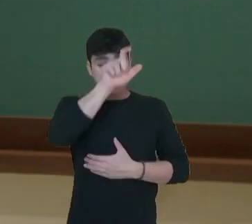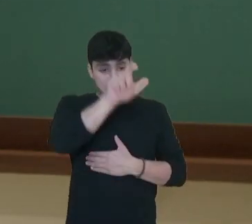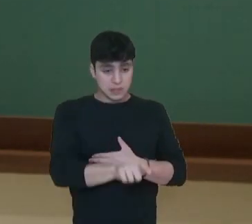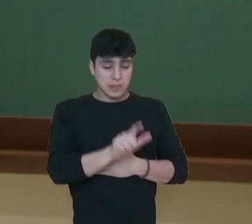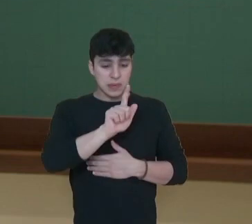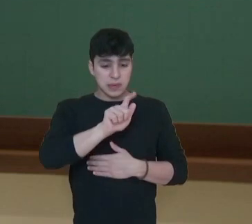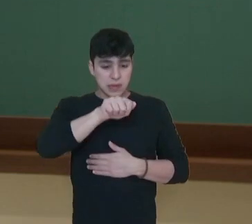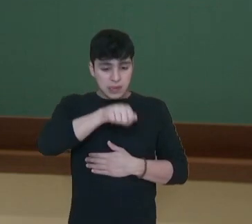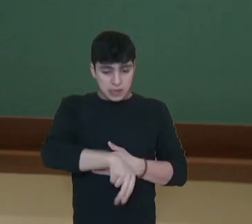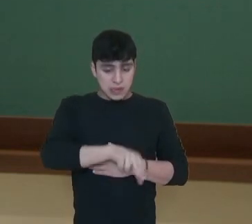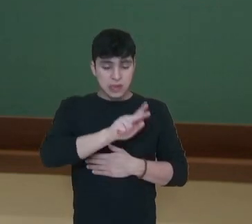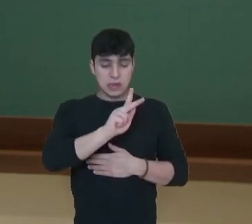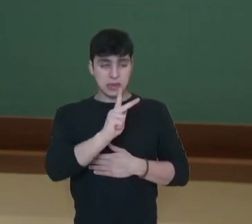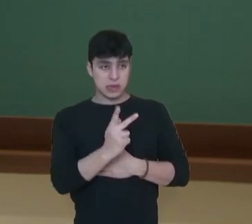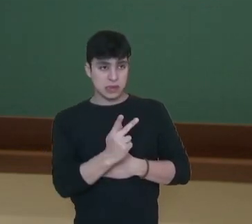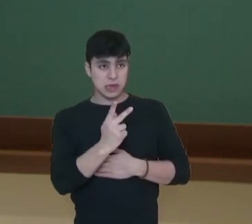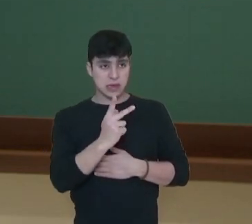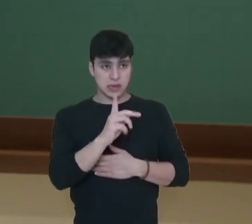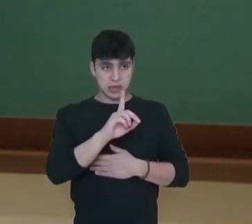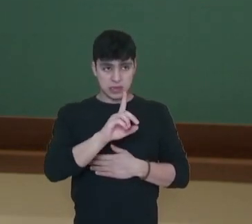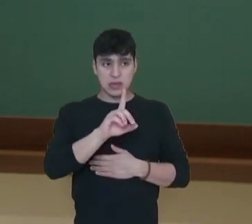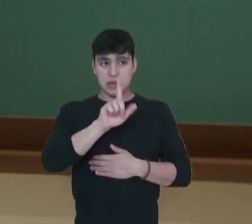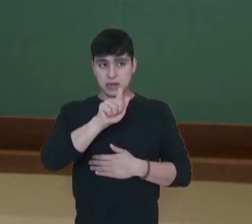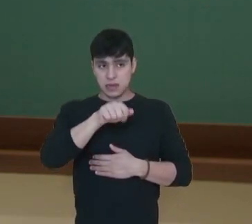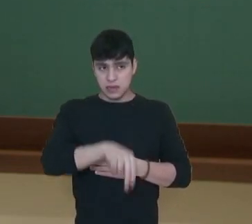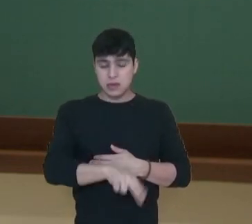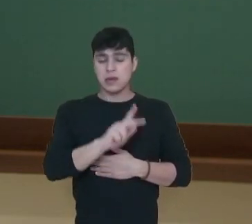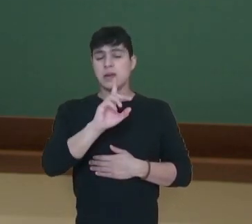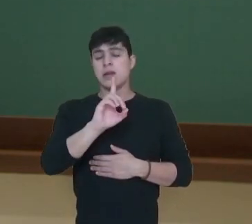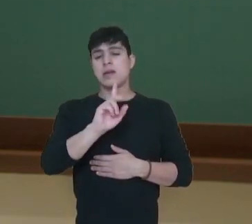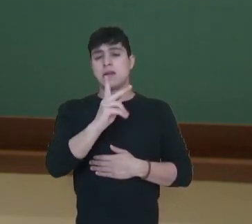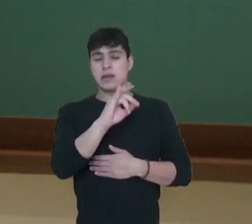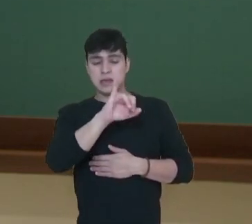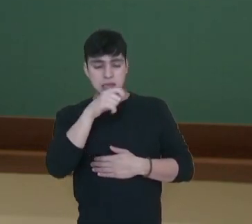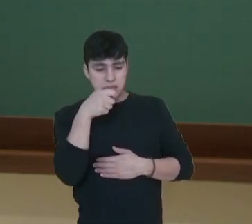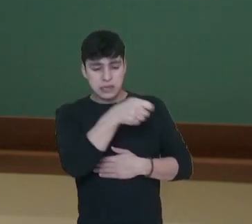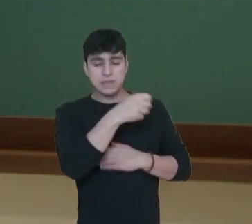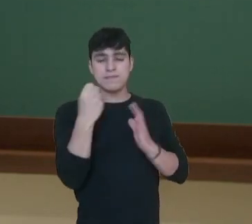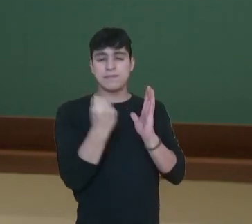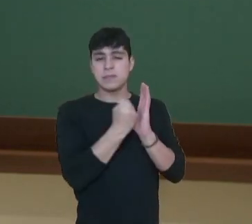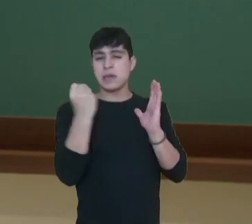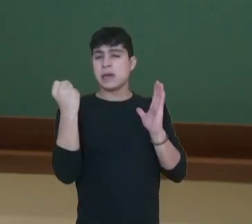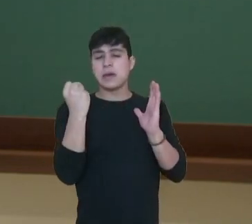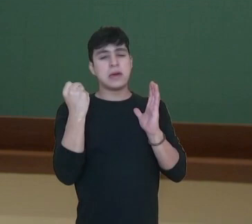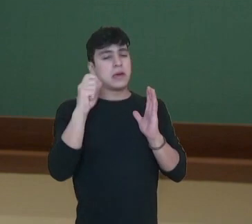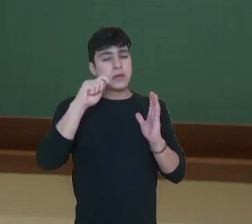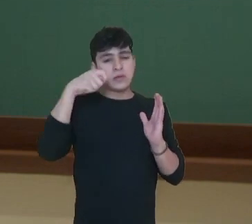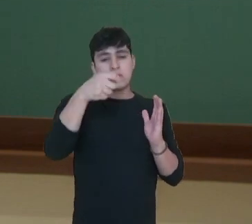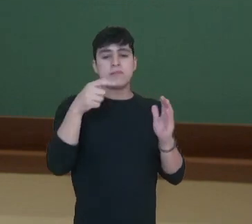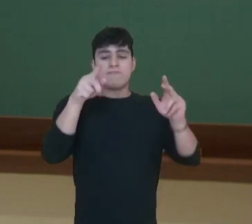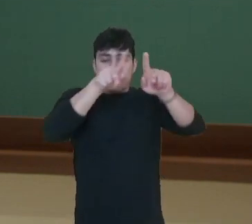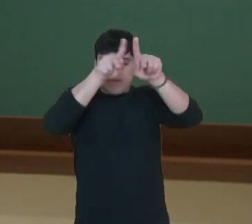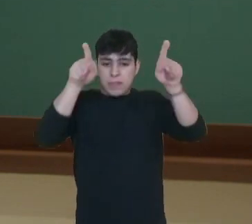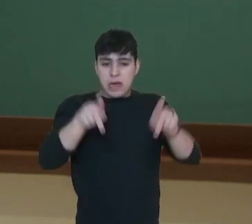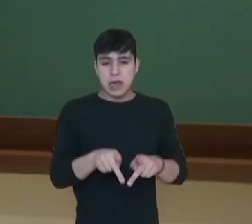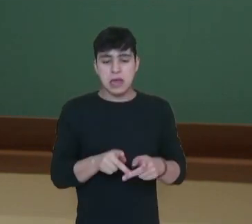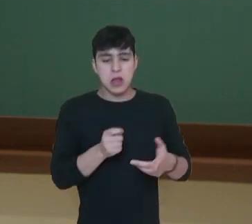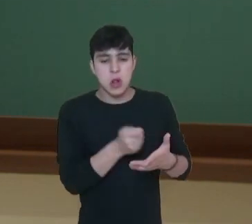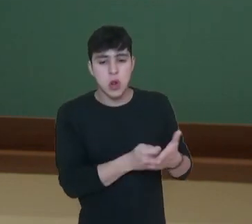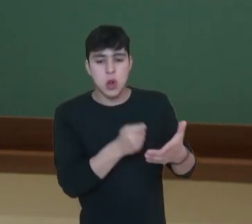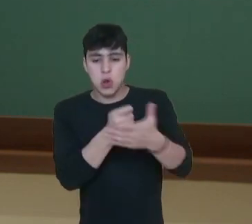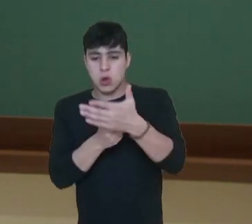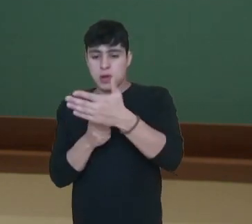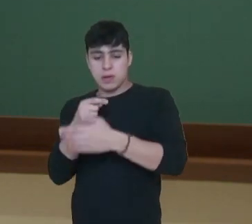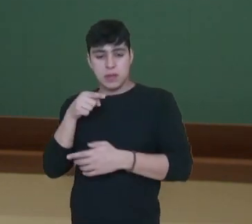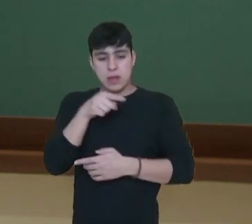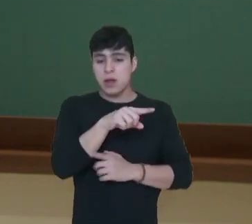foi um grande nome até os nossos dias atuais, é um símbolo da luta pacifista no mundo. O Gandhi, ele era